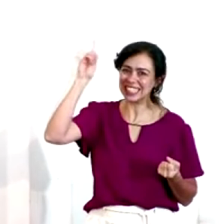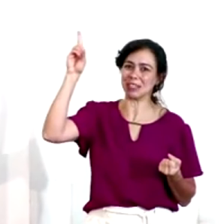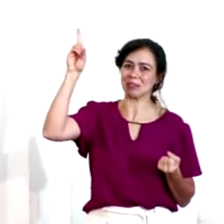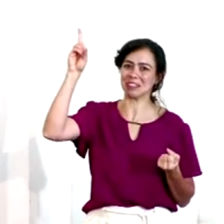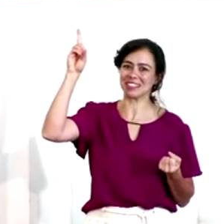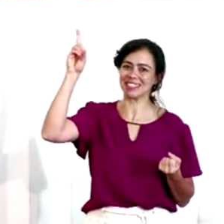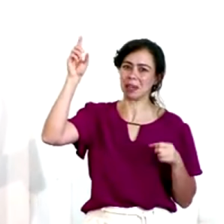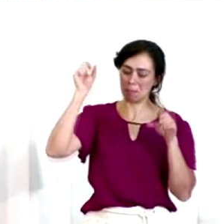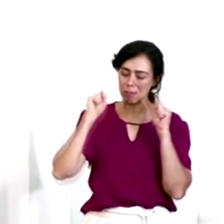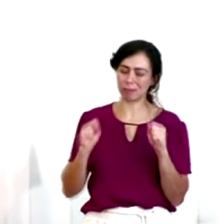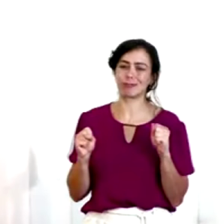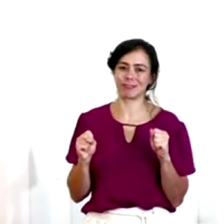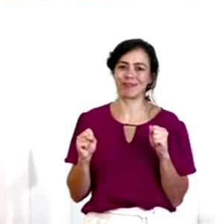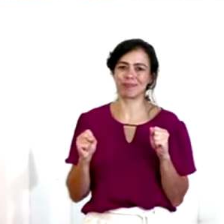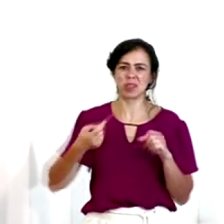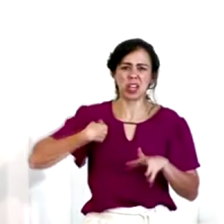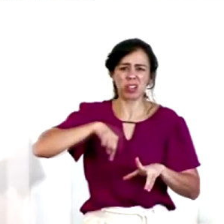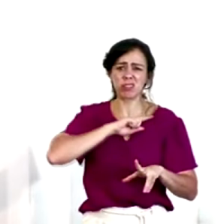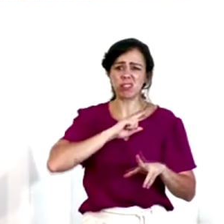feito.